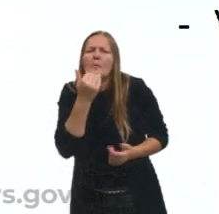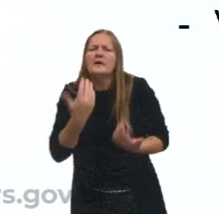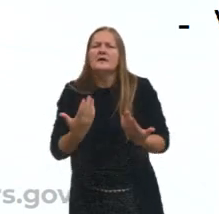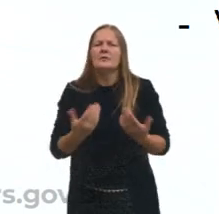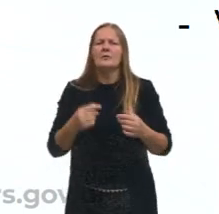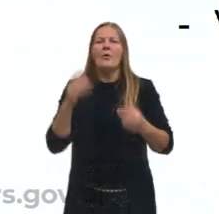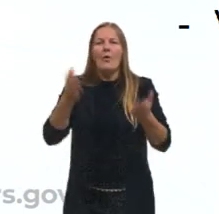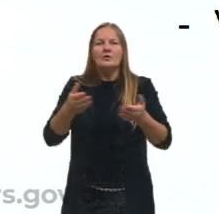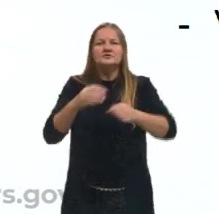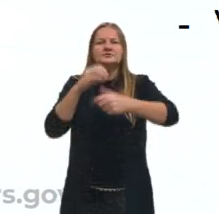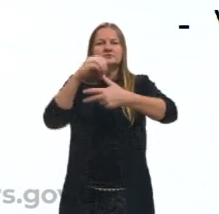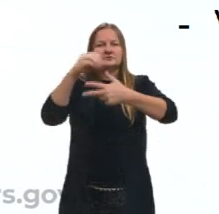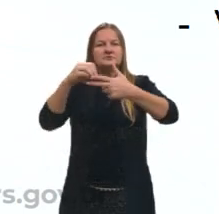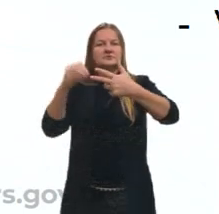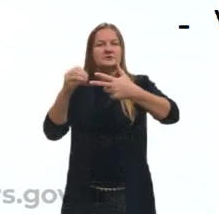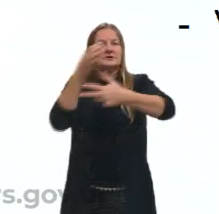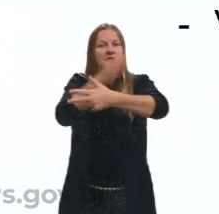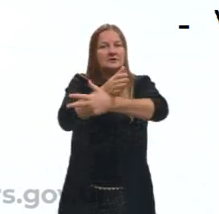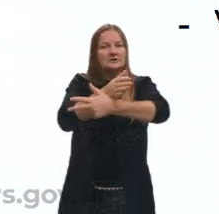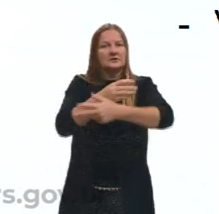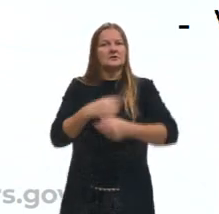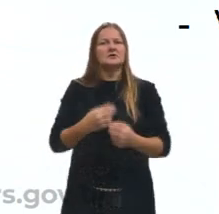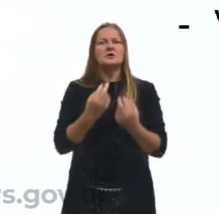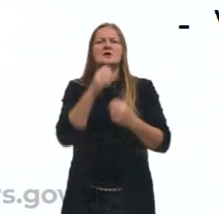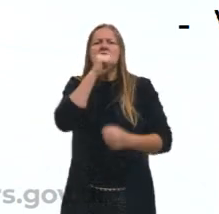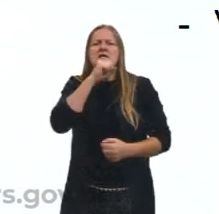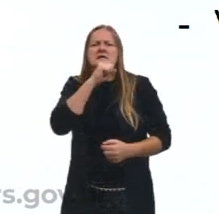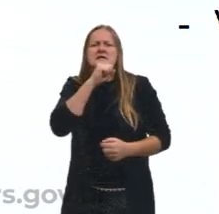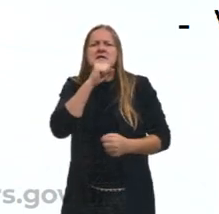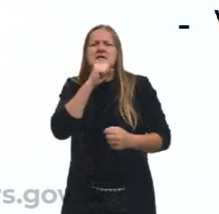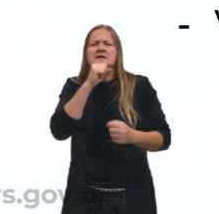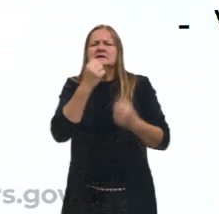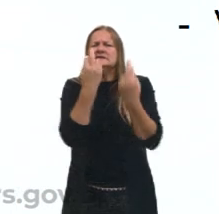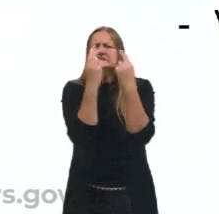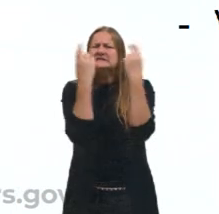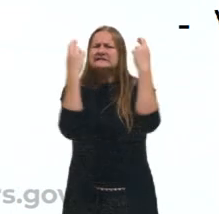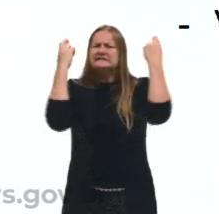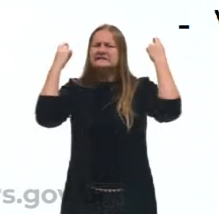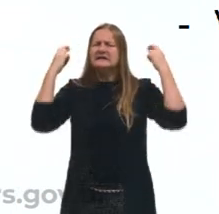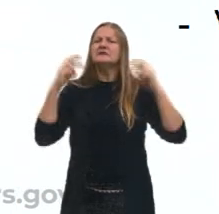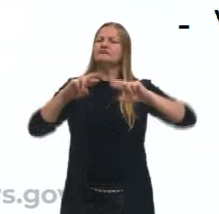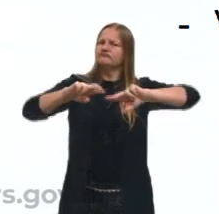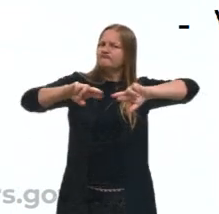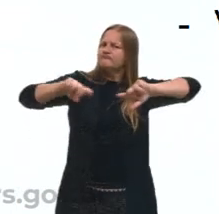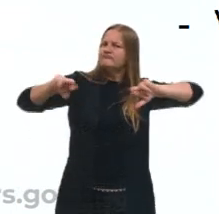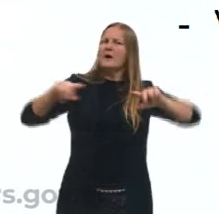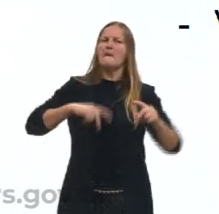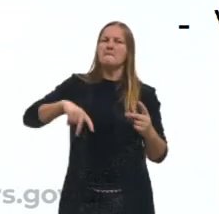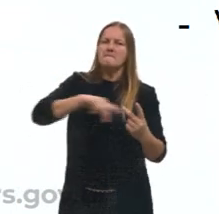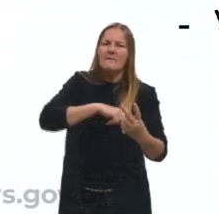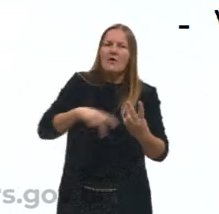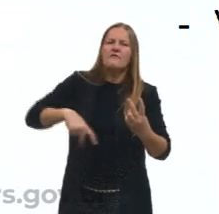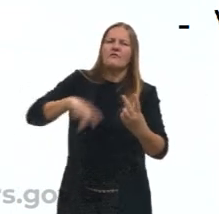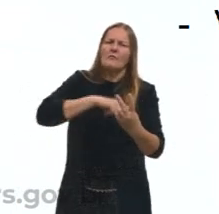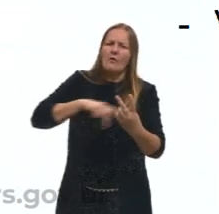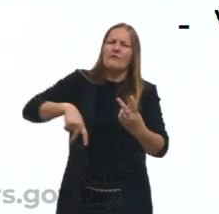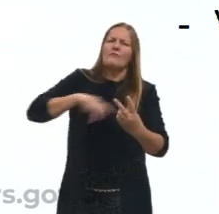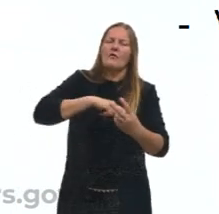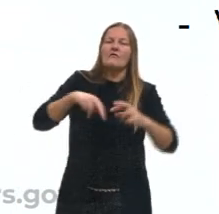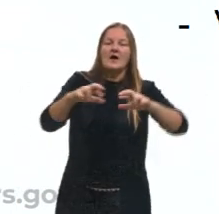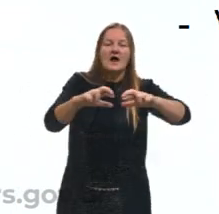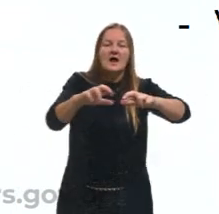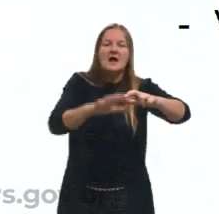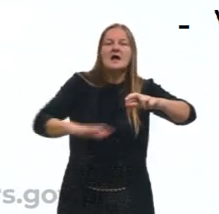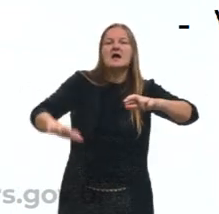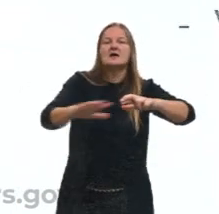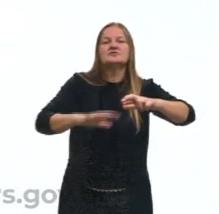hoje no pré-enem Seduc esses gregos antigos então eram vários povos que viviam ali na região